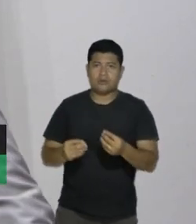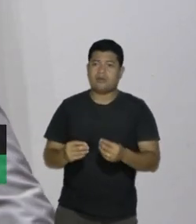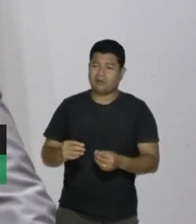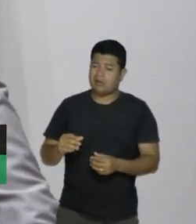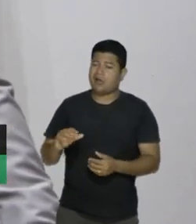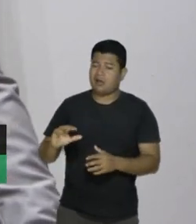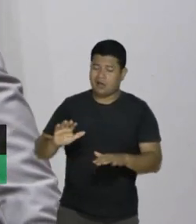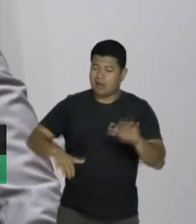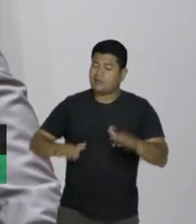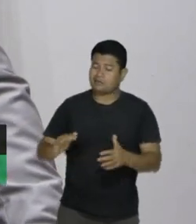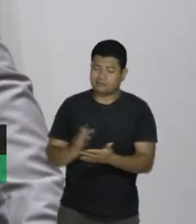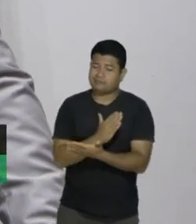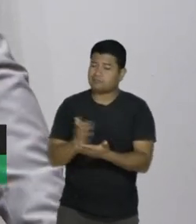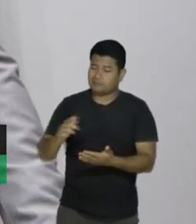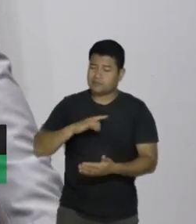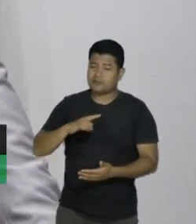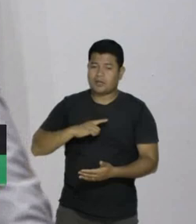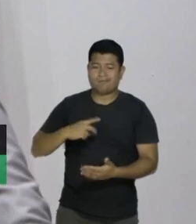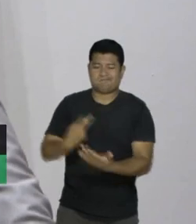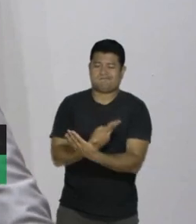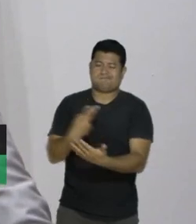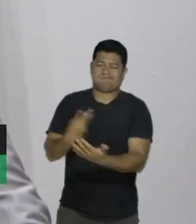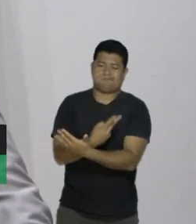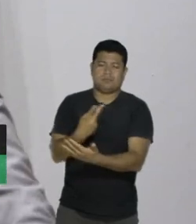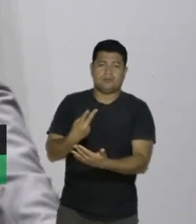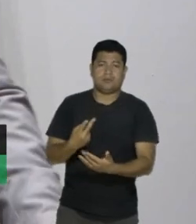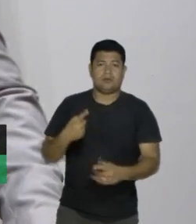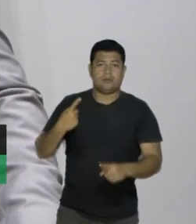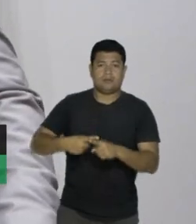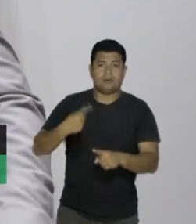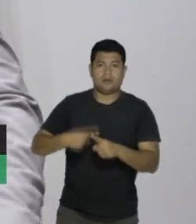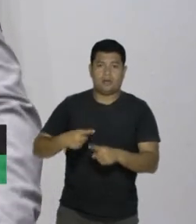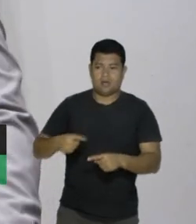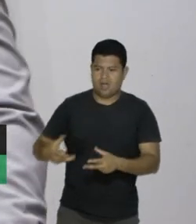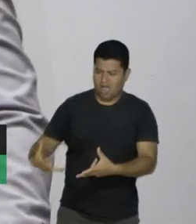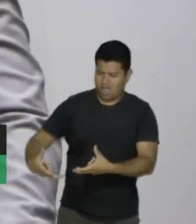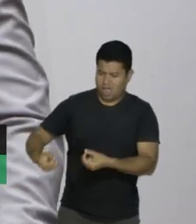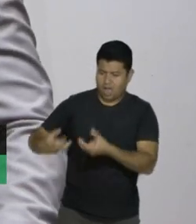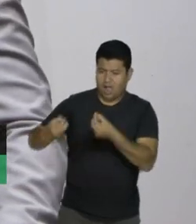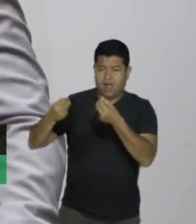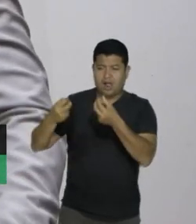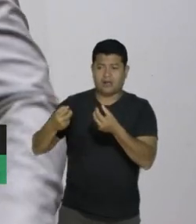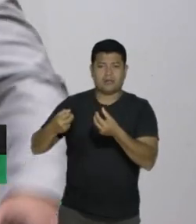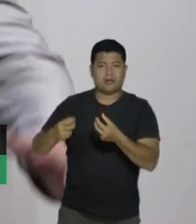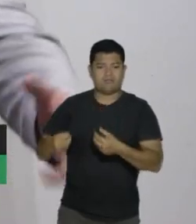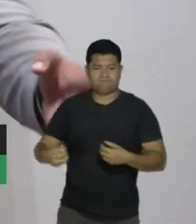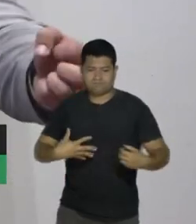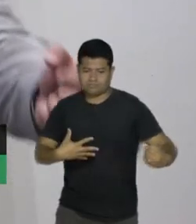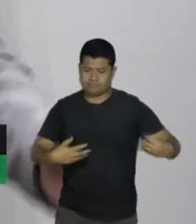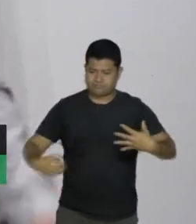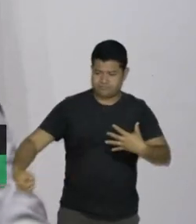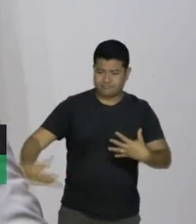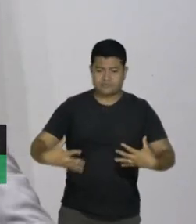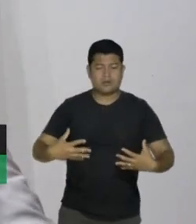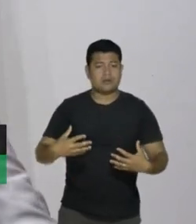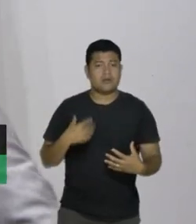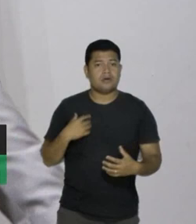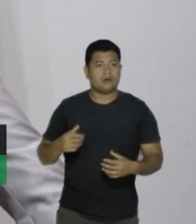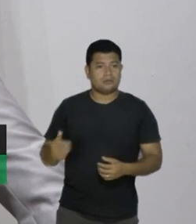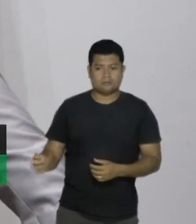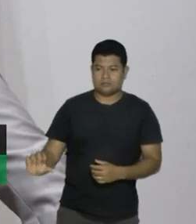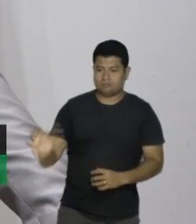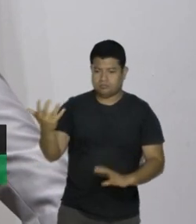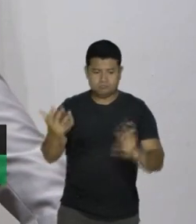também porque esse câncer Essa metástase ela infiltra em todos os lugares